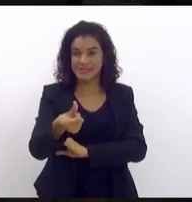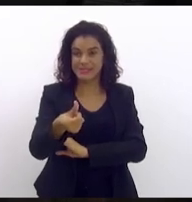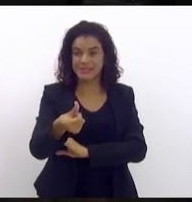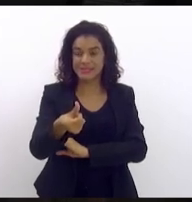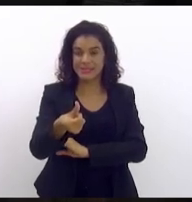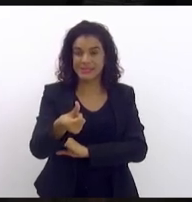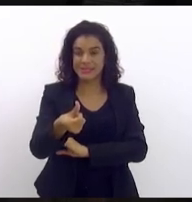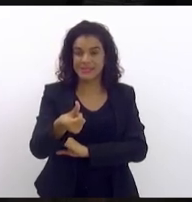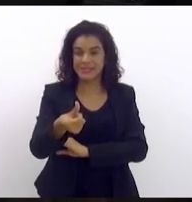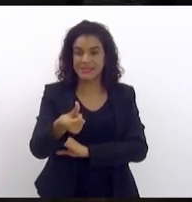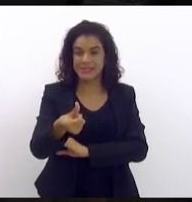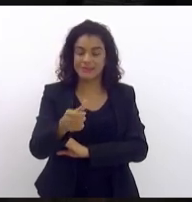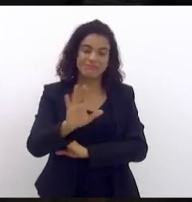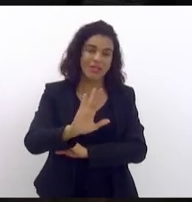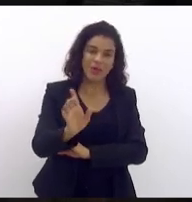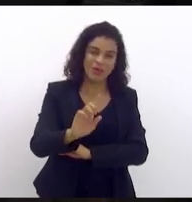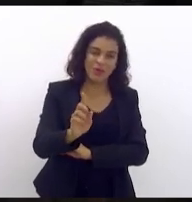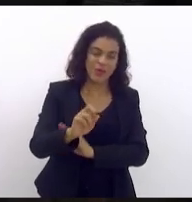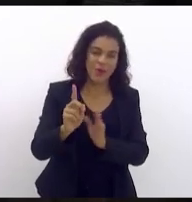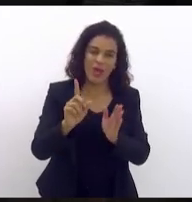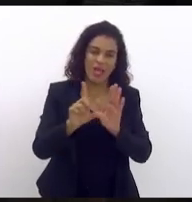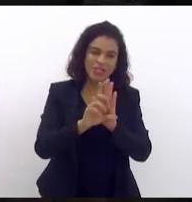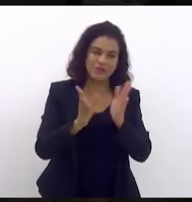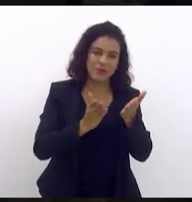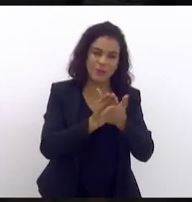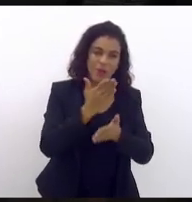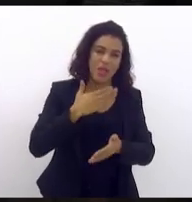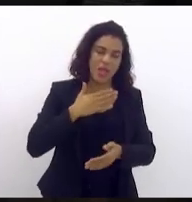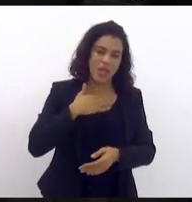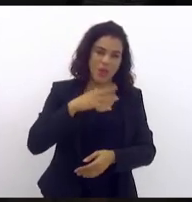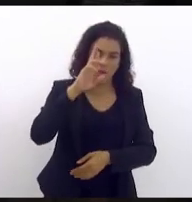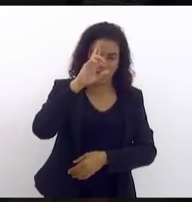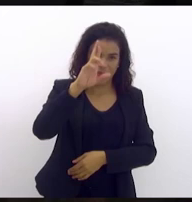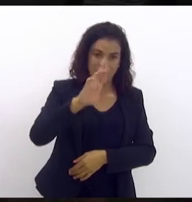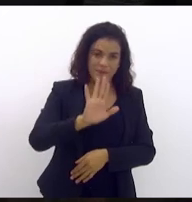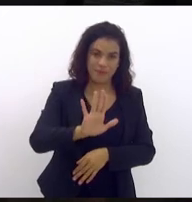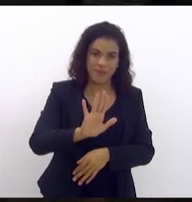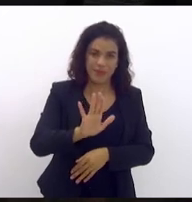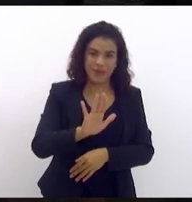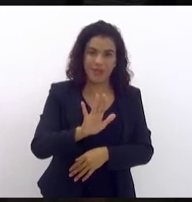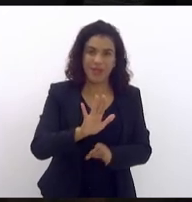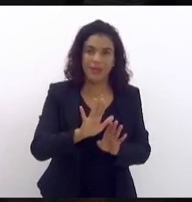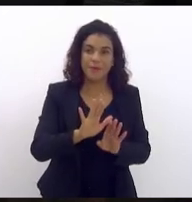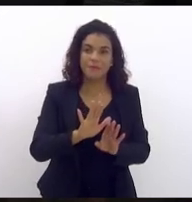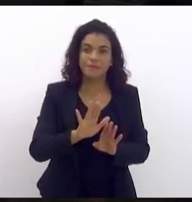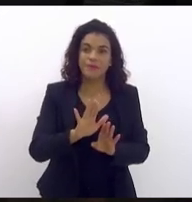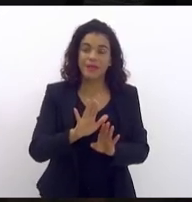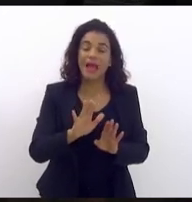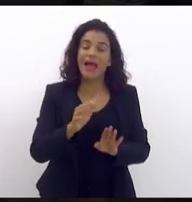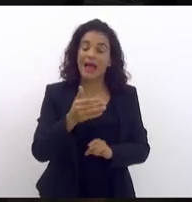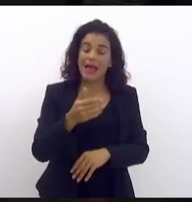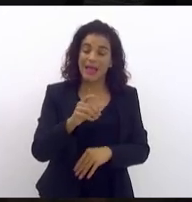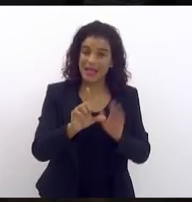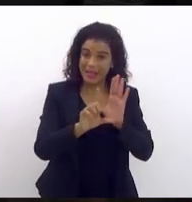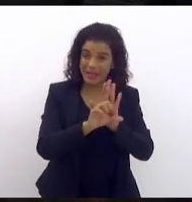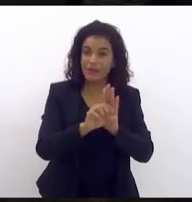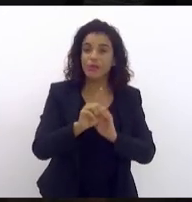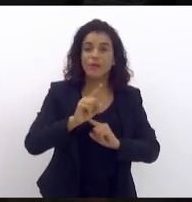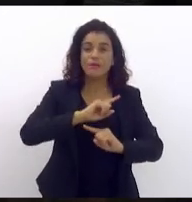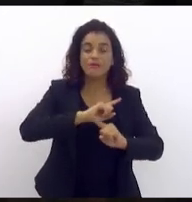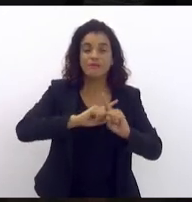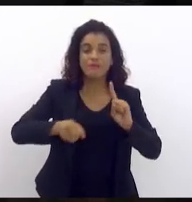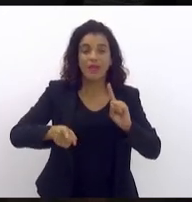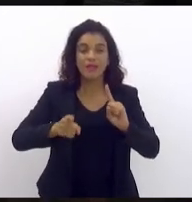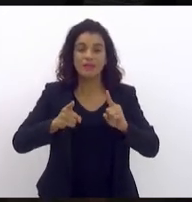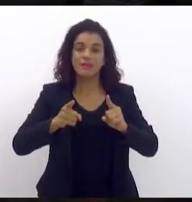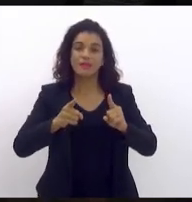10.156 não essa lei já foi aprovada de minha autoria lei 10156 que Veda concessão de